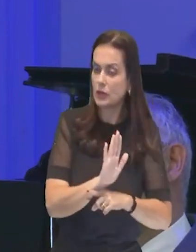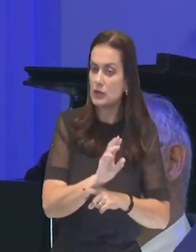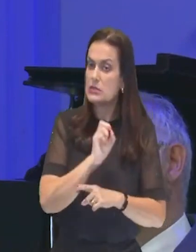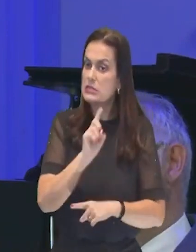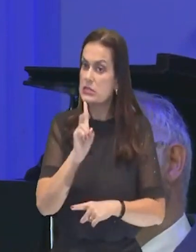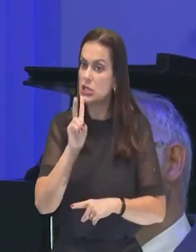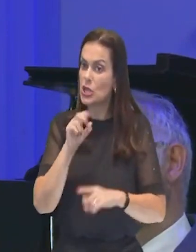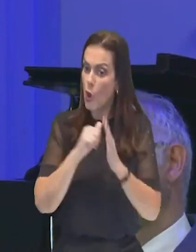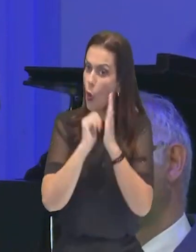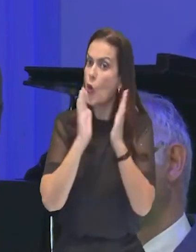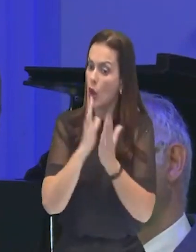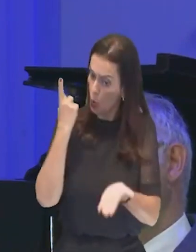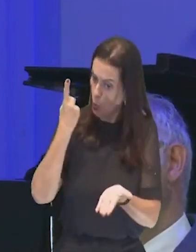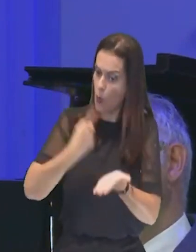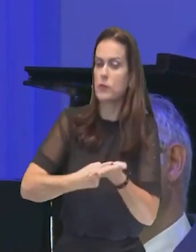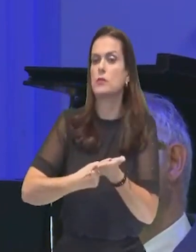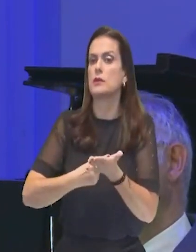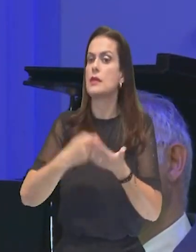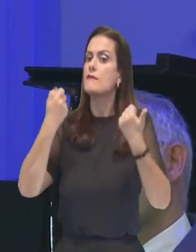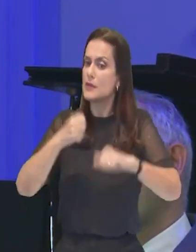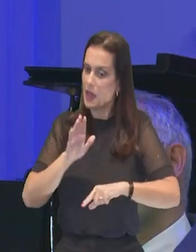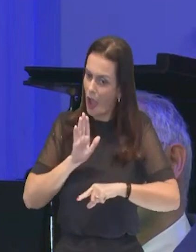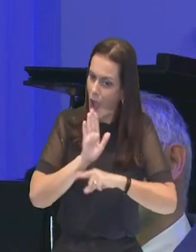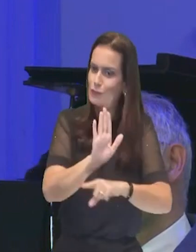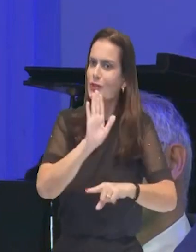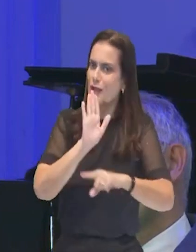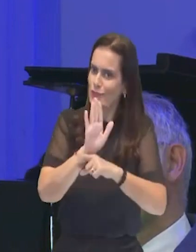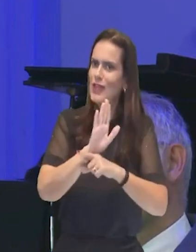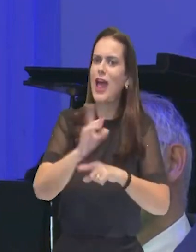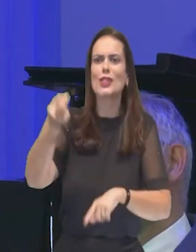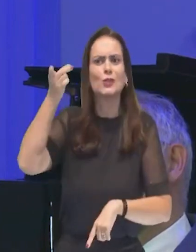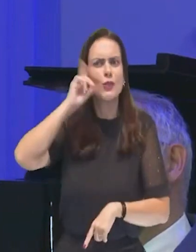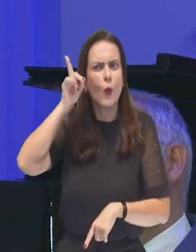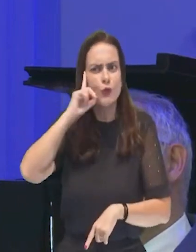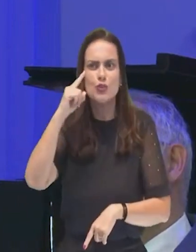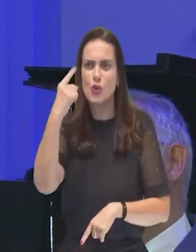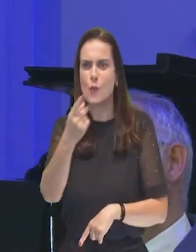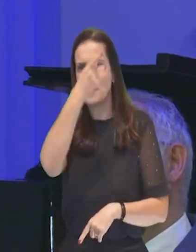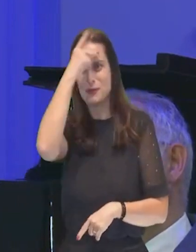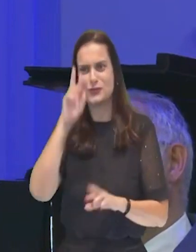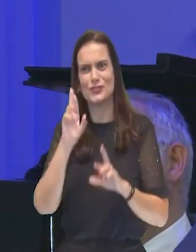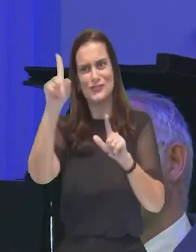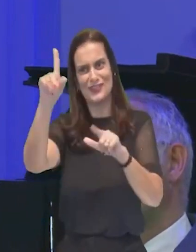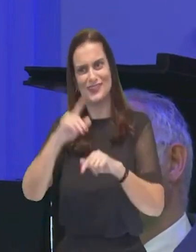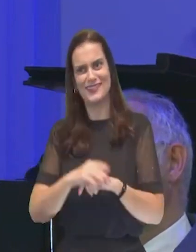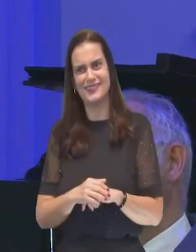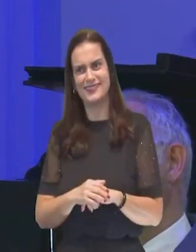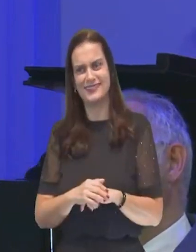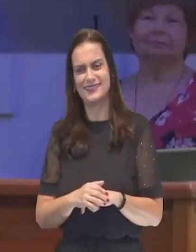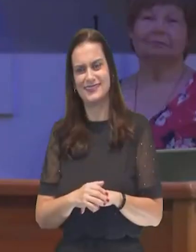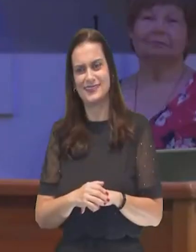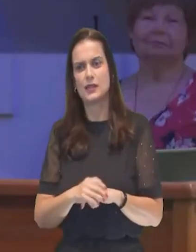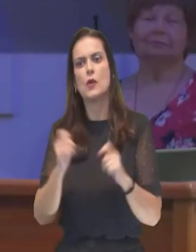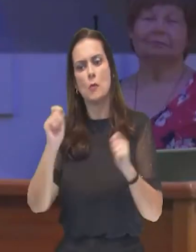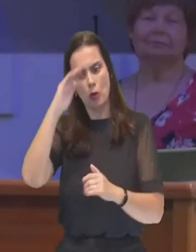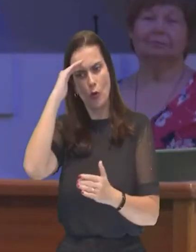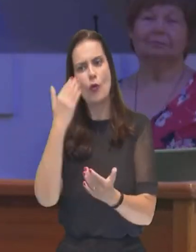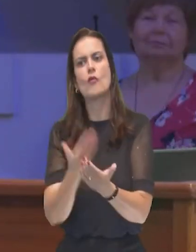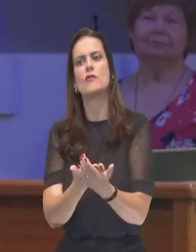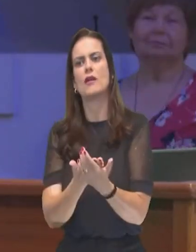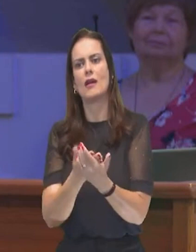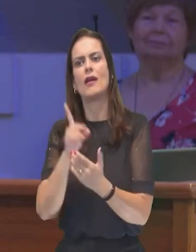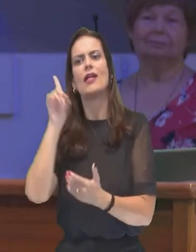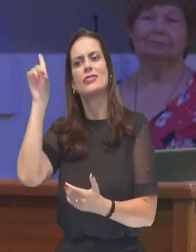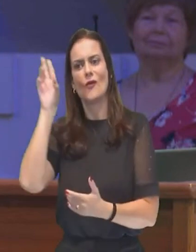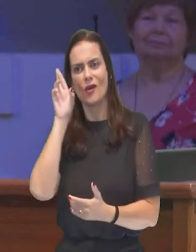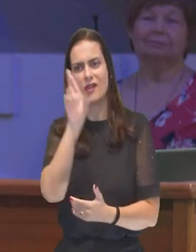assim, assuma o compromisso, porque Deus vai colocar pessoas no seu caminho para você ajudar. Pode ter certeza disso.